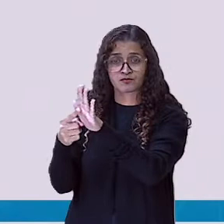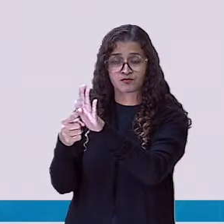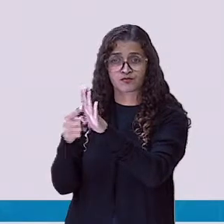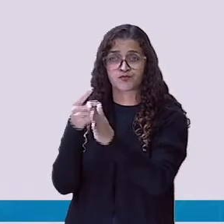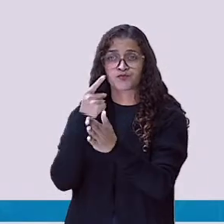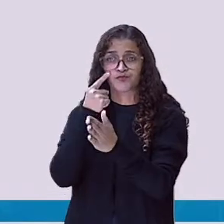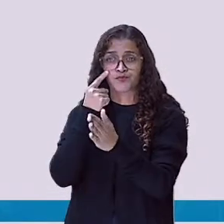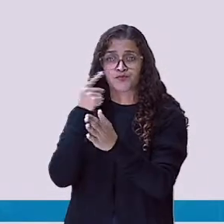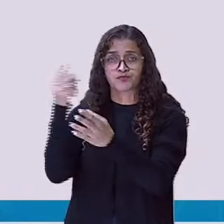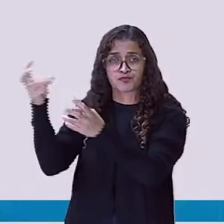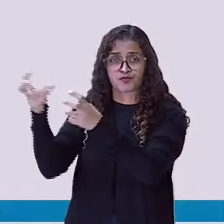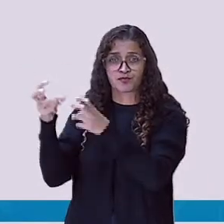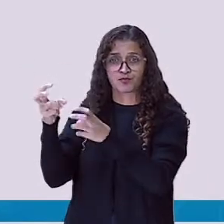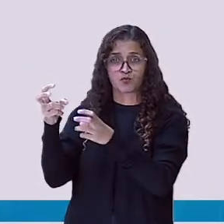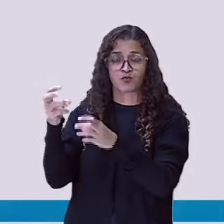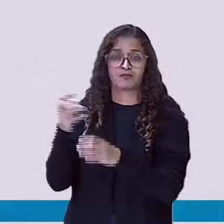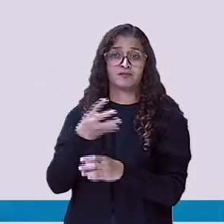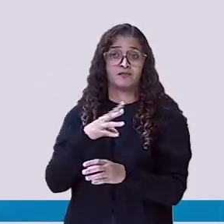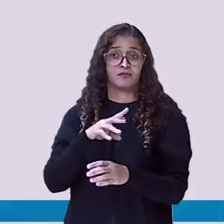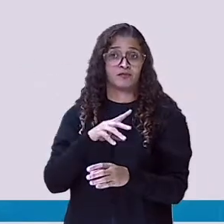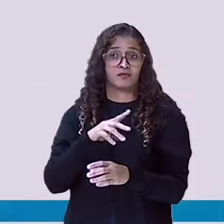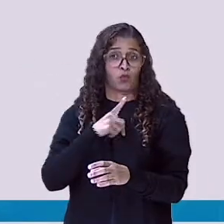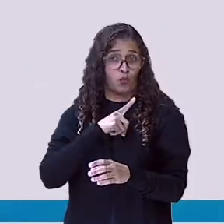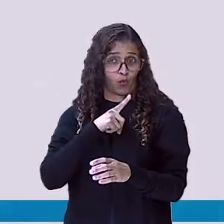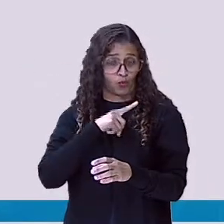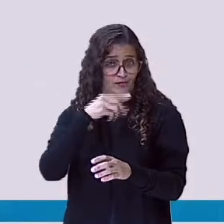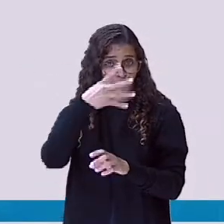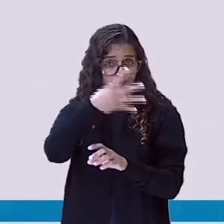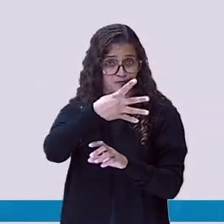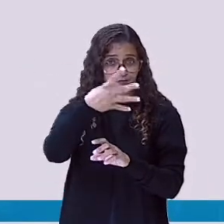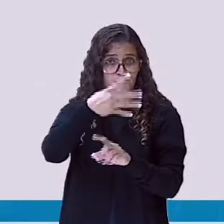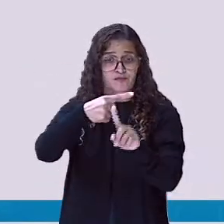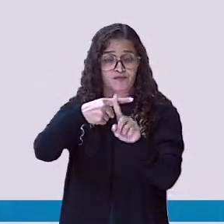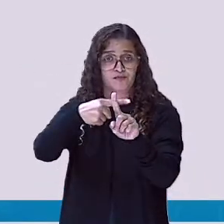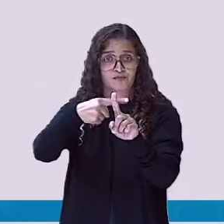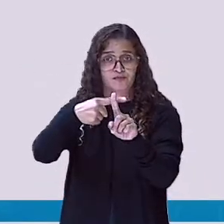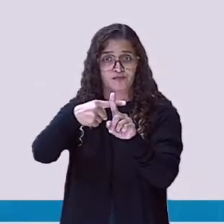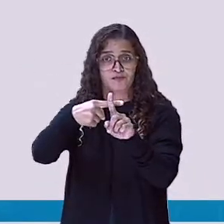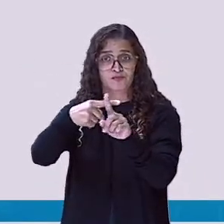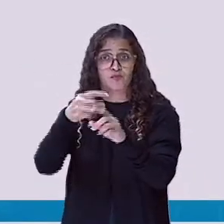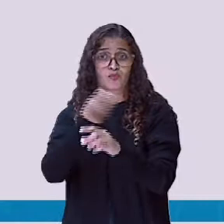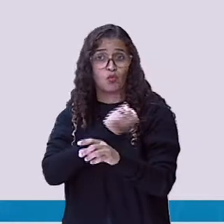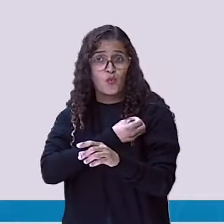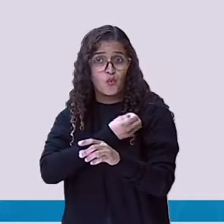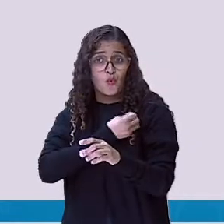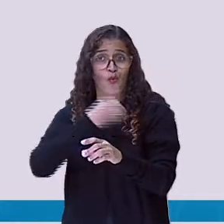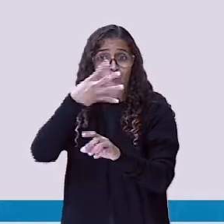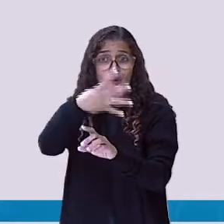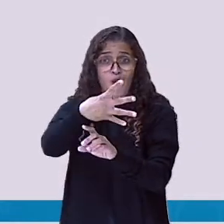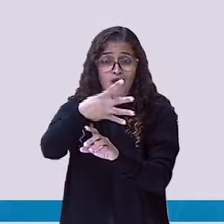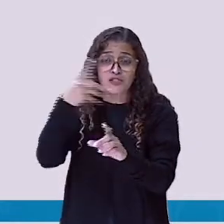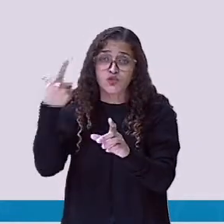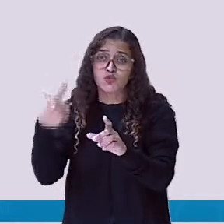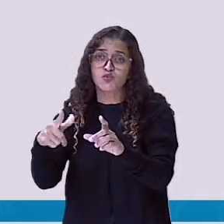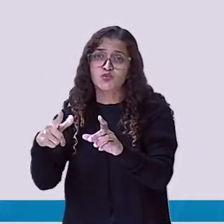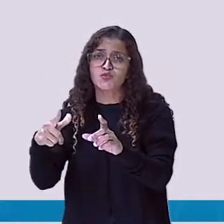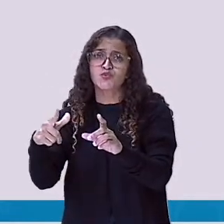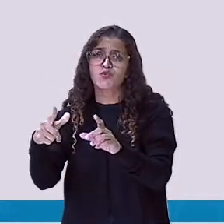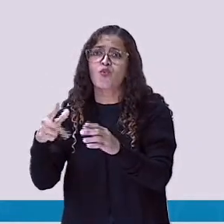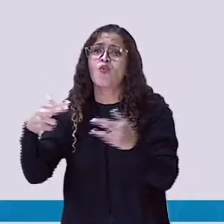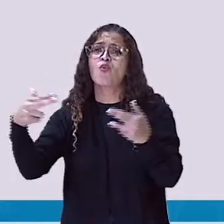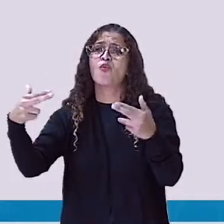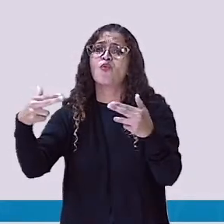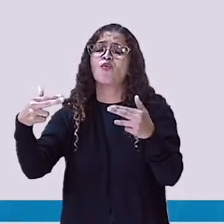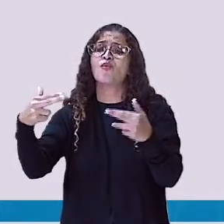olha. Eu tenho 4 mais 4. E